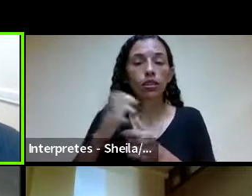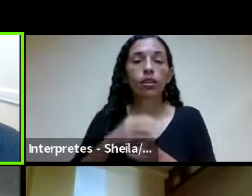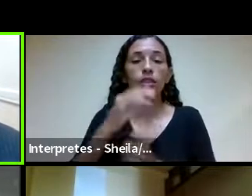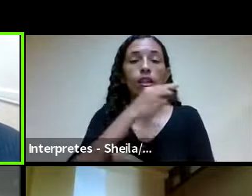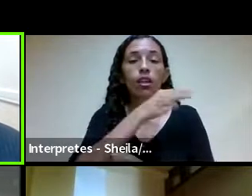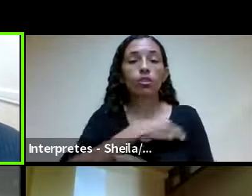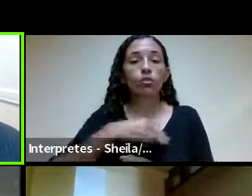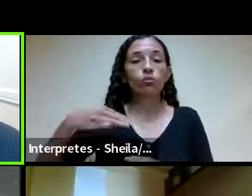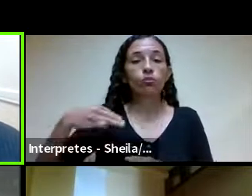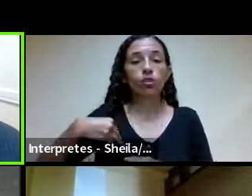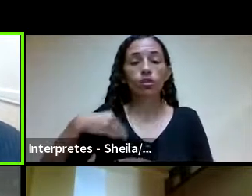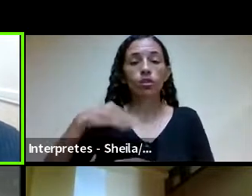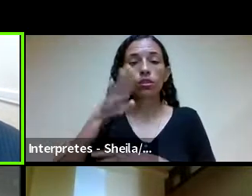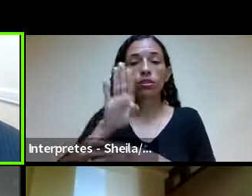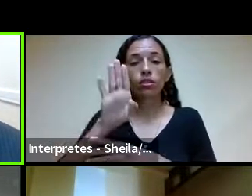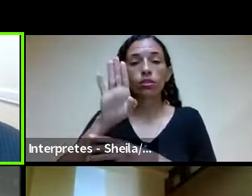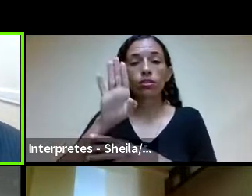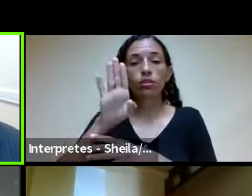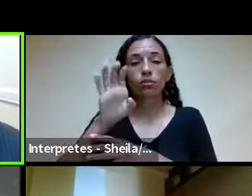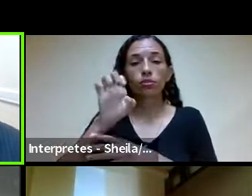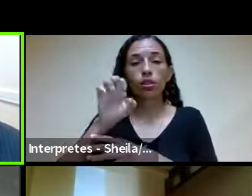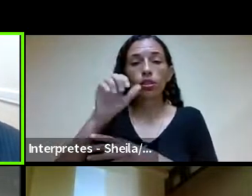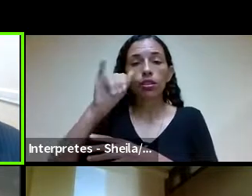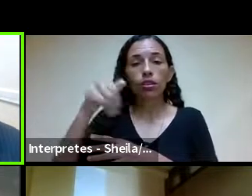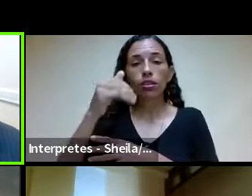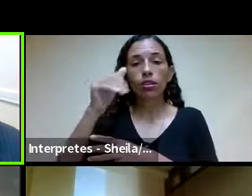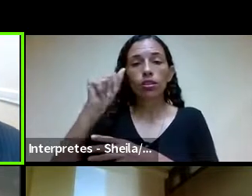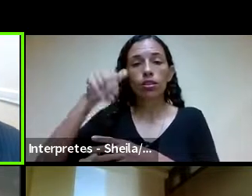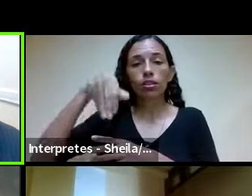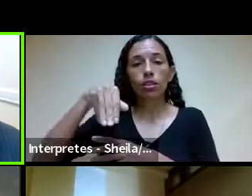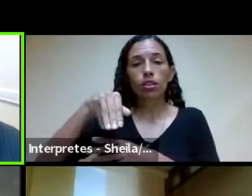relator para o acordo com o ministro Luiz Roberto Barroso,